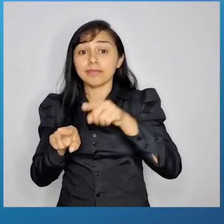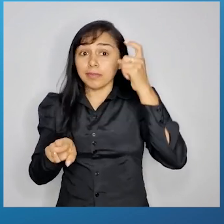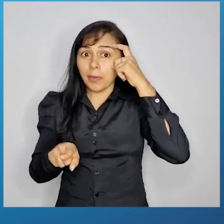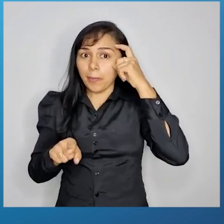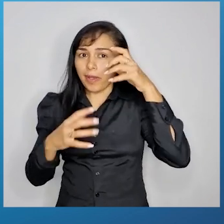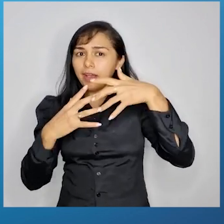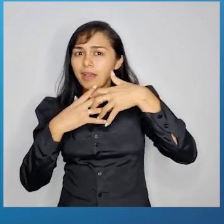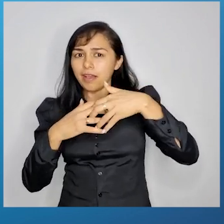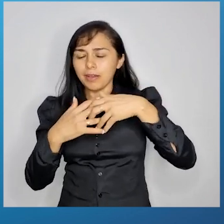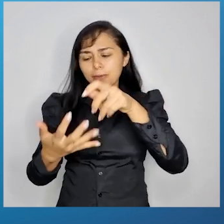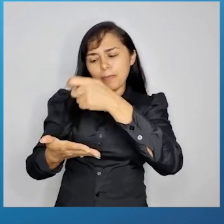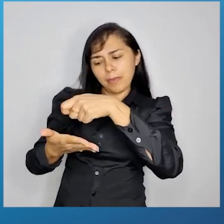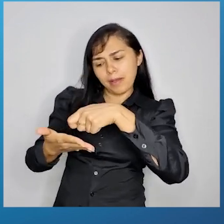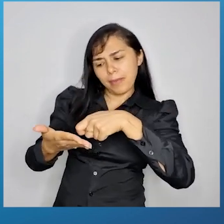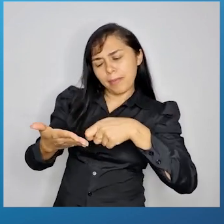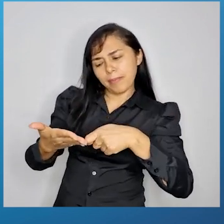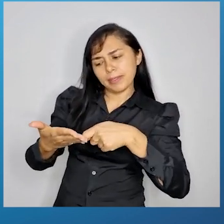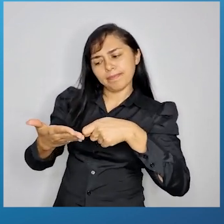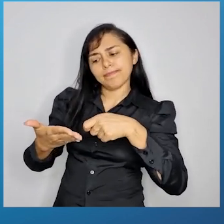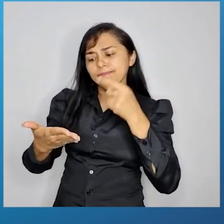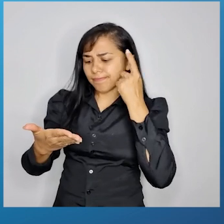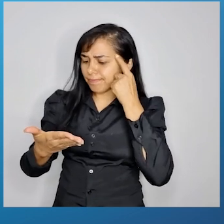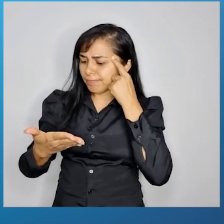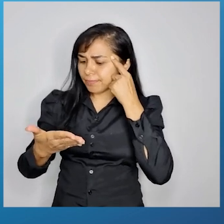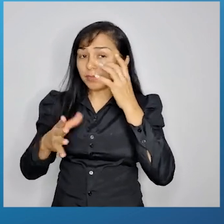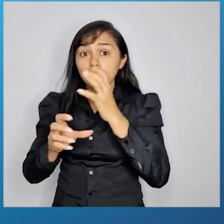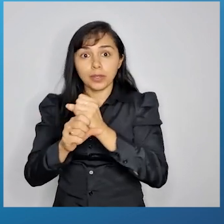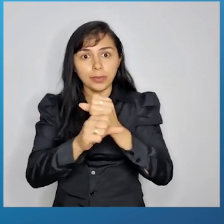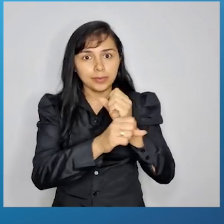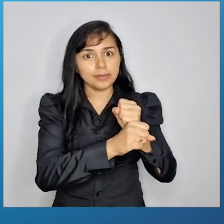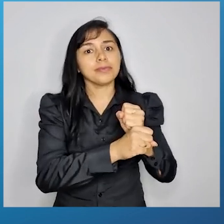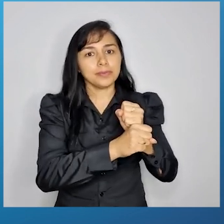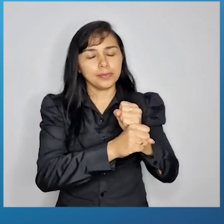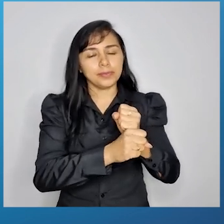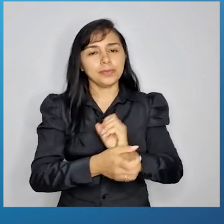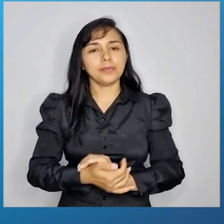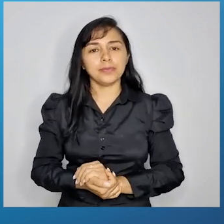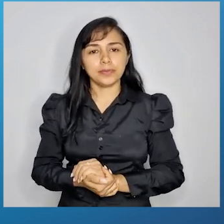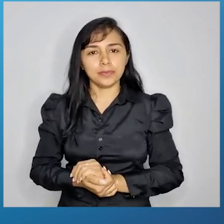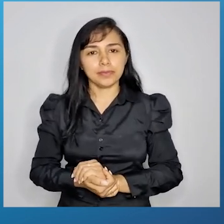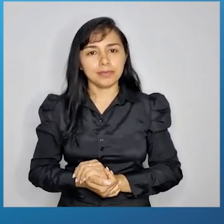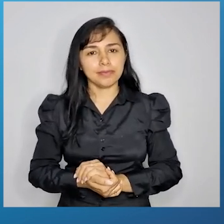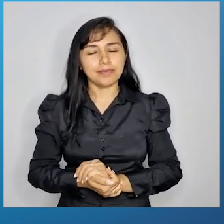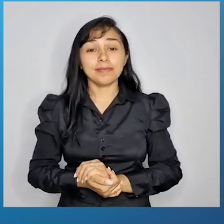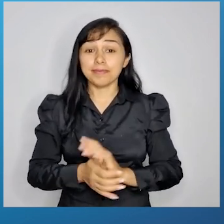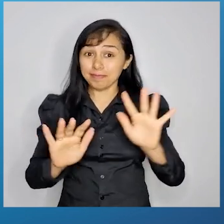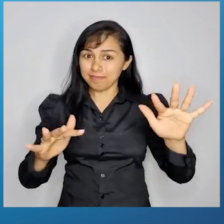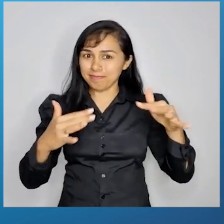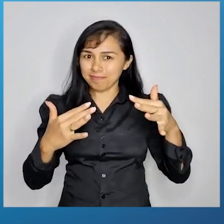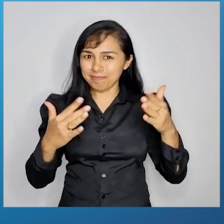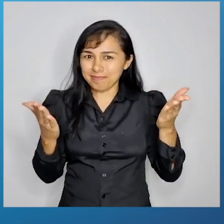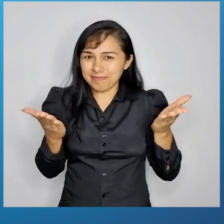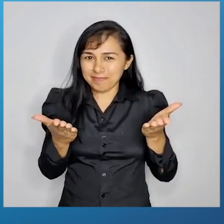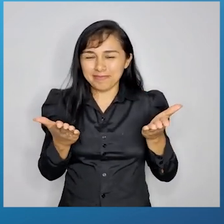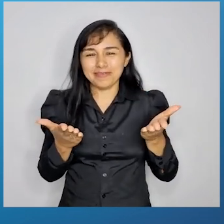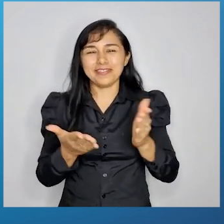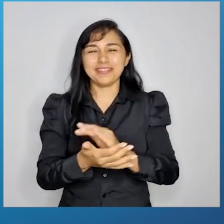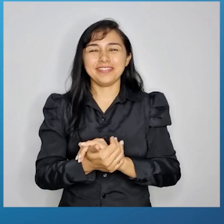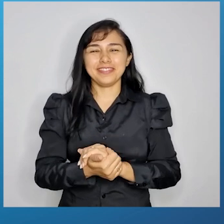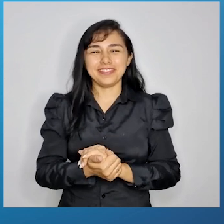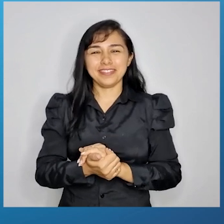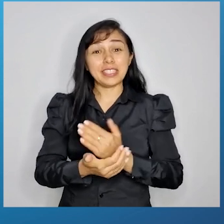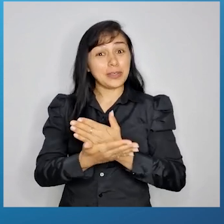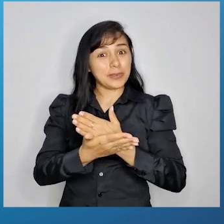o bom e velho lápis, usando o bom e velho algoritmo da divisão. Então fica ligadinho, vamos